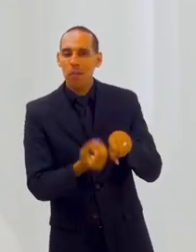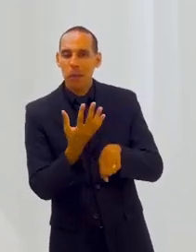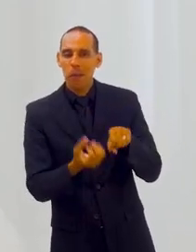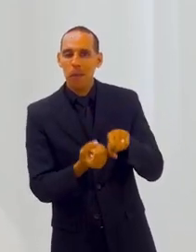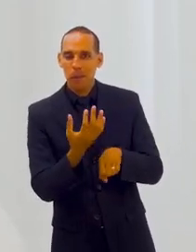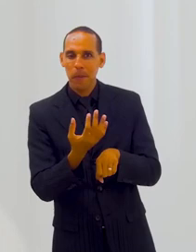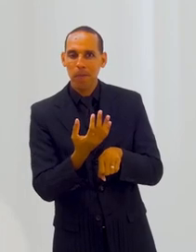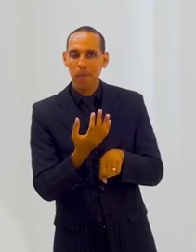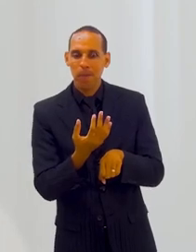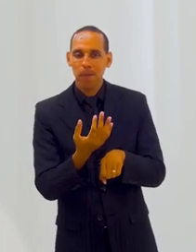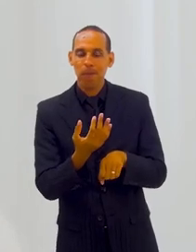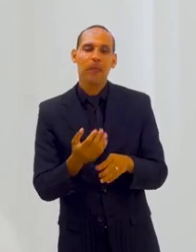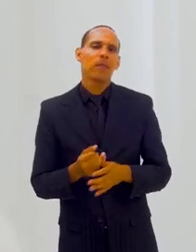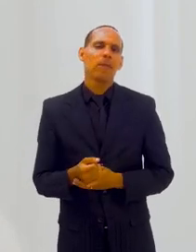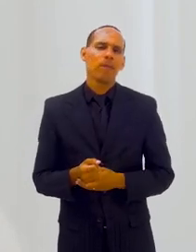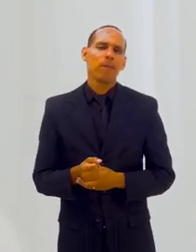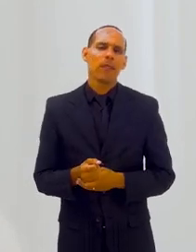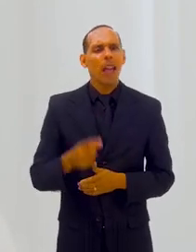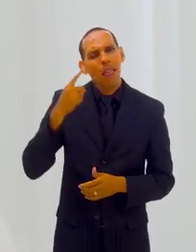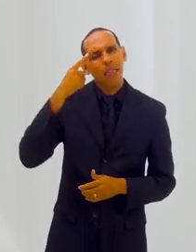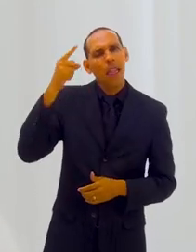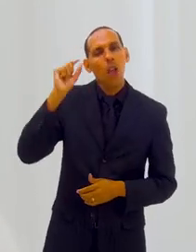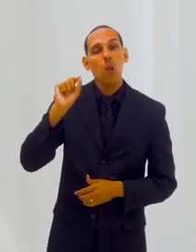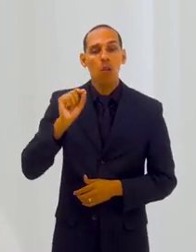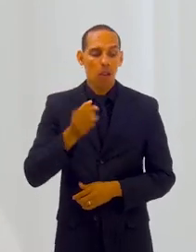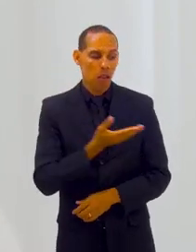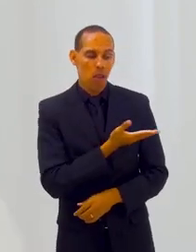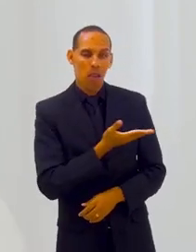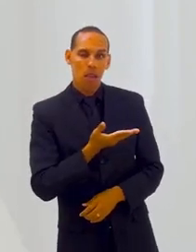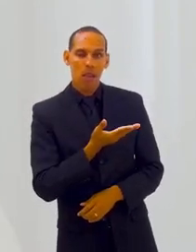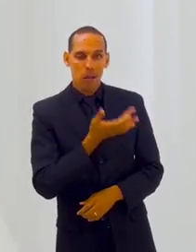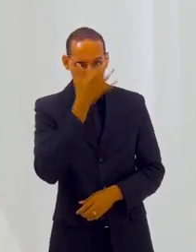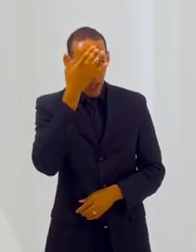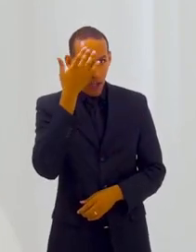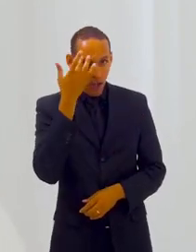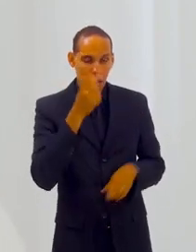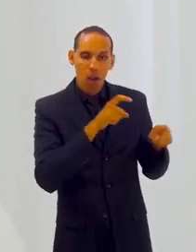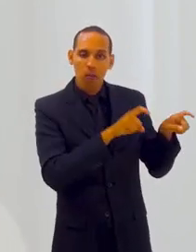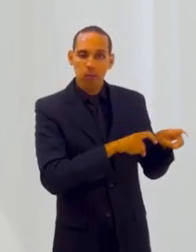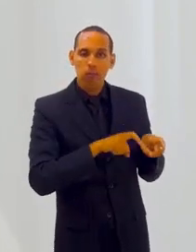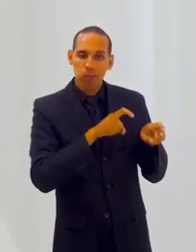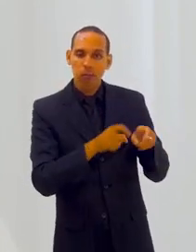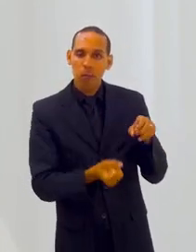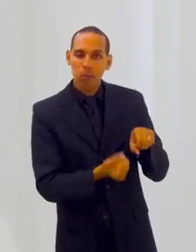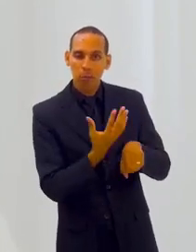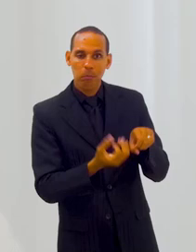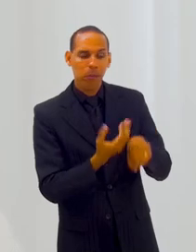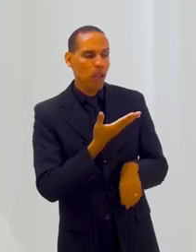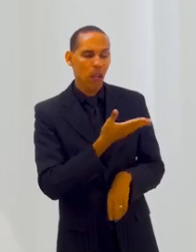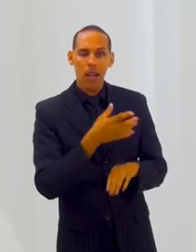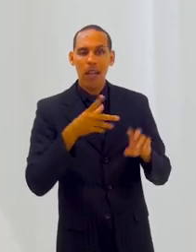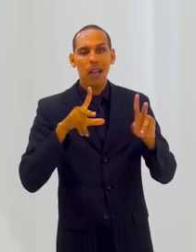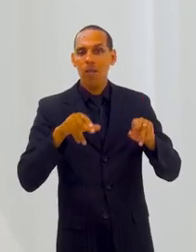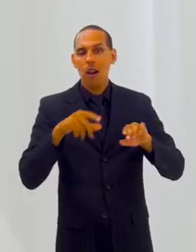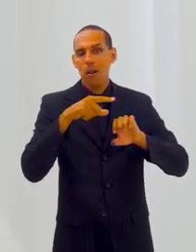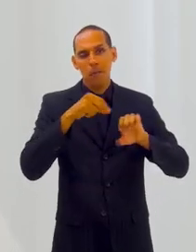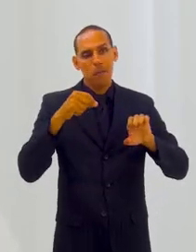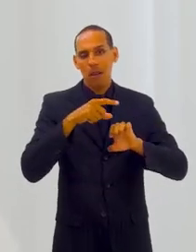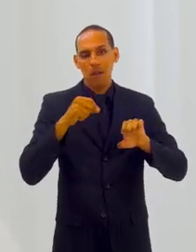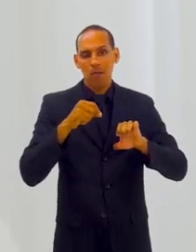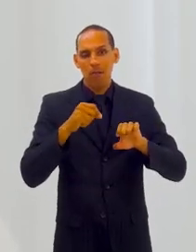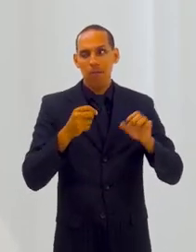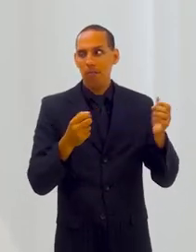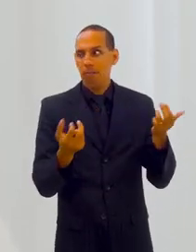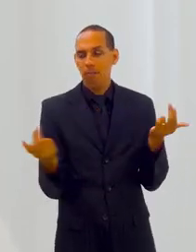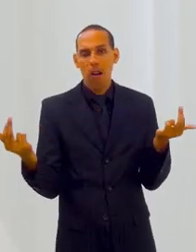uma premissa básica que o produtor rural é um empresário como o outro qualquer, né? Que ao longo